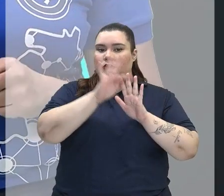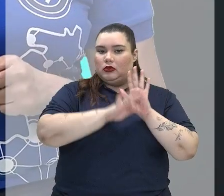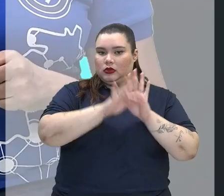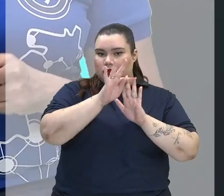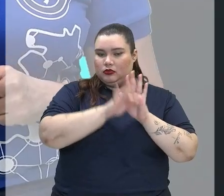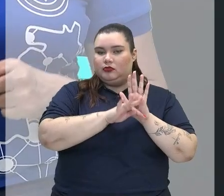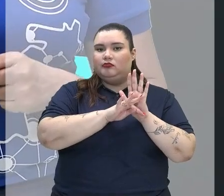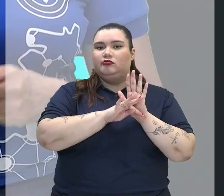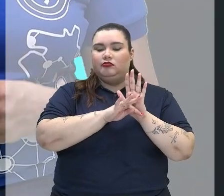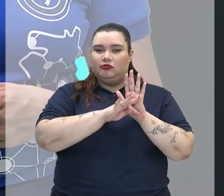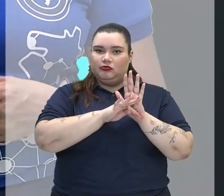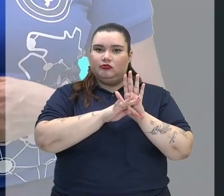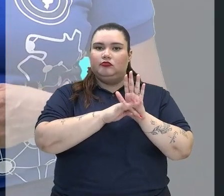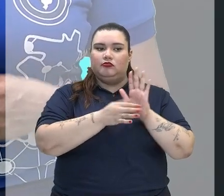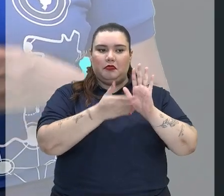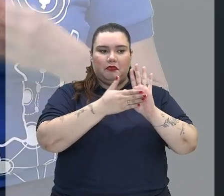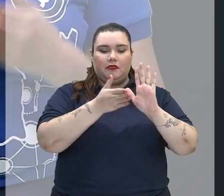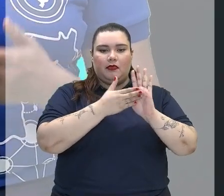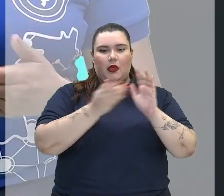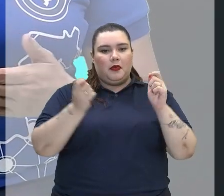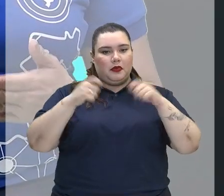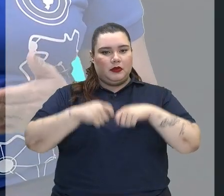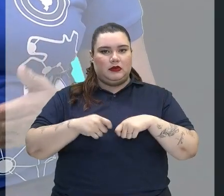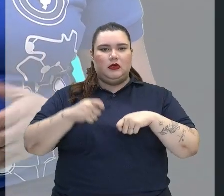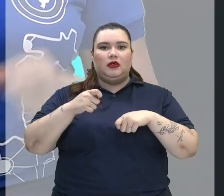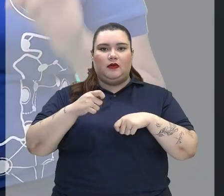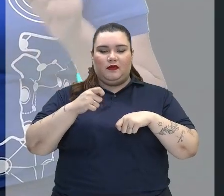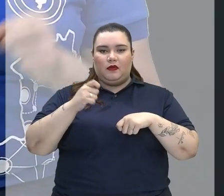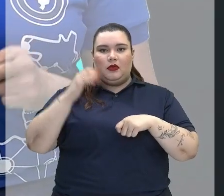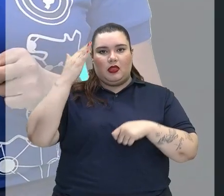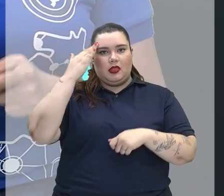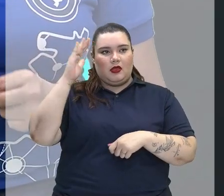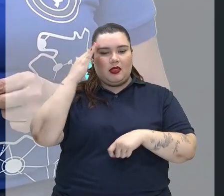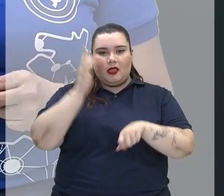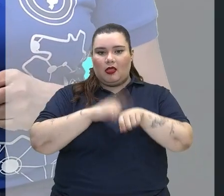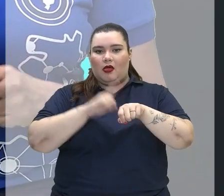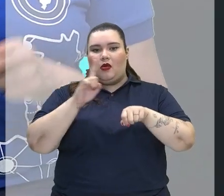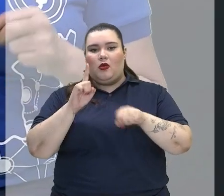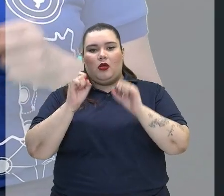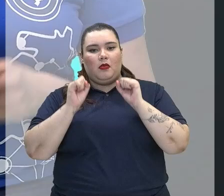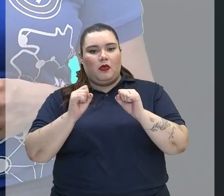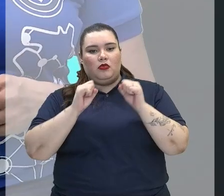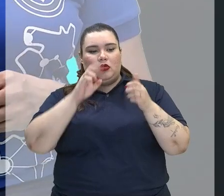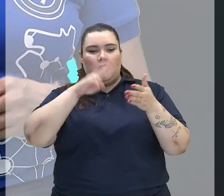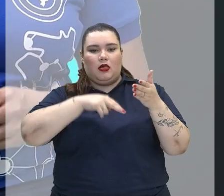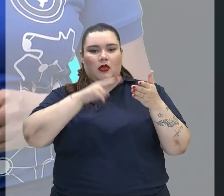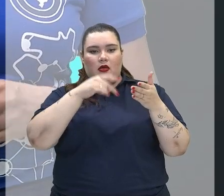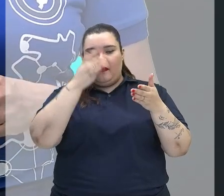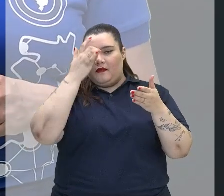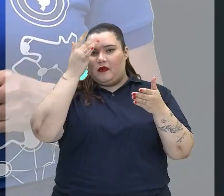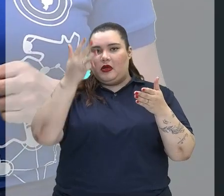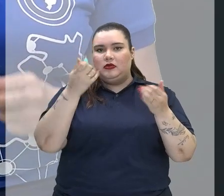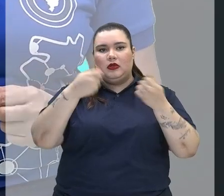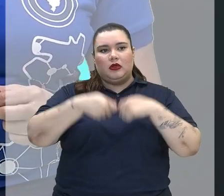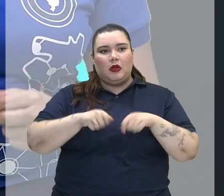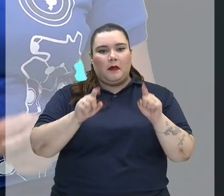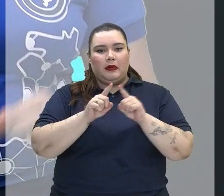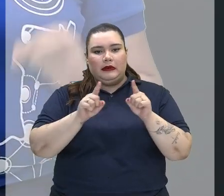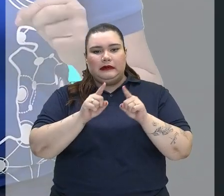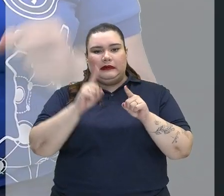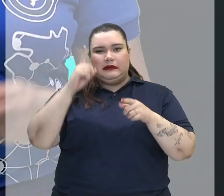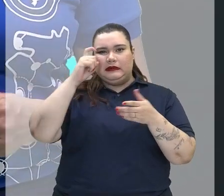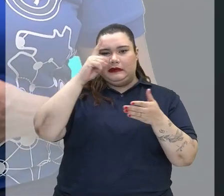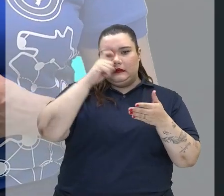ou seja, estão claramente expressas, podendo ser localizadas facilmente pelo